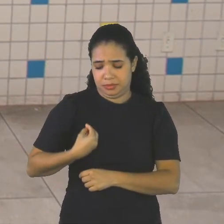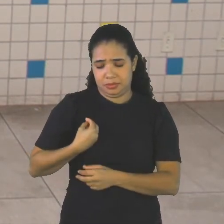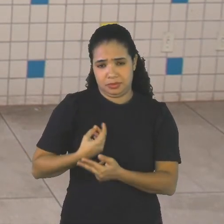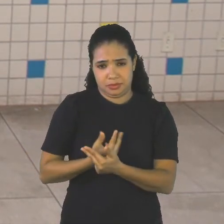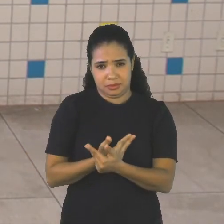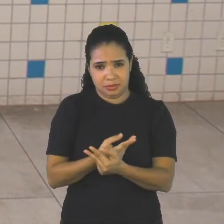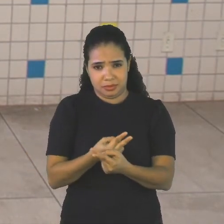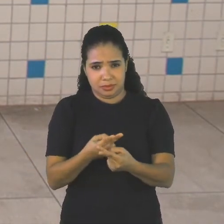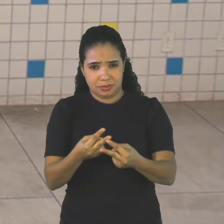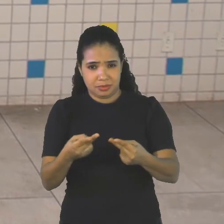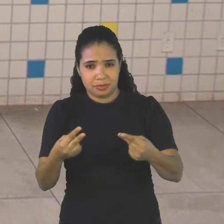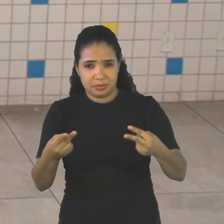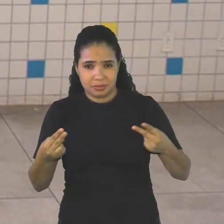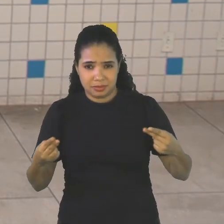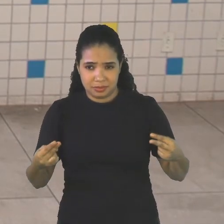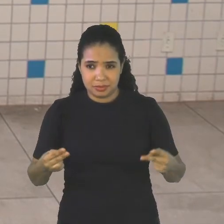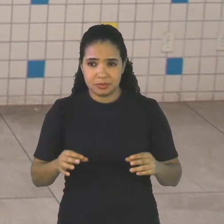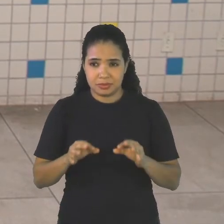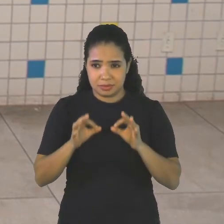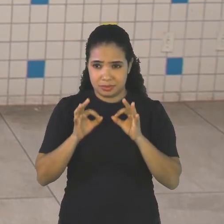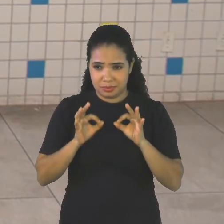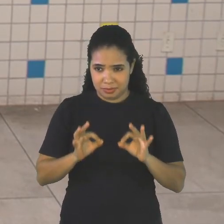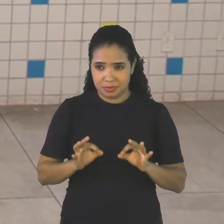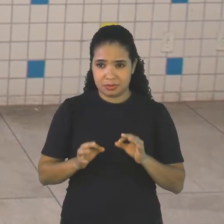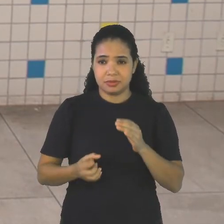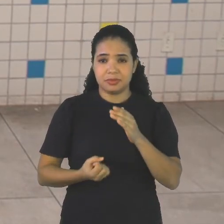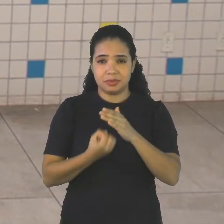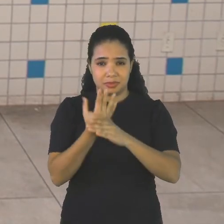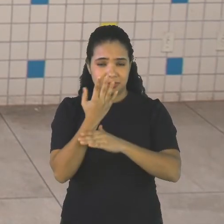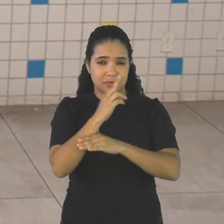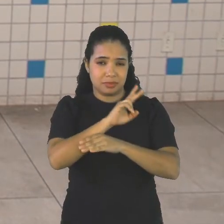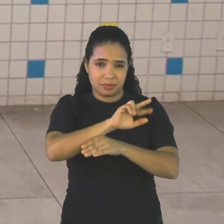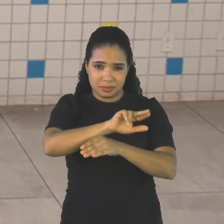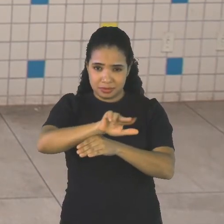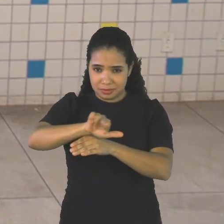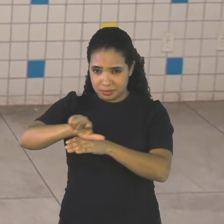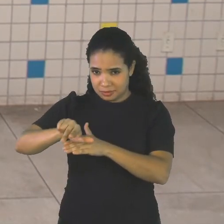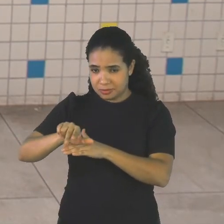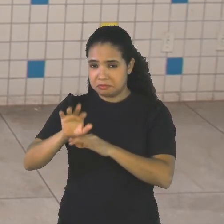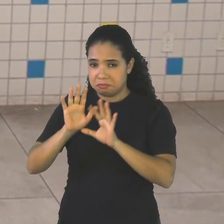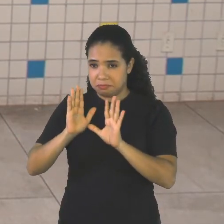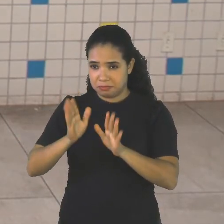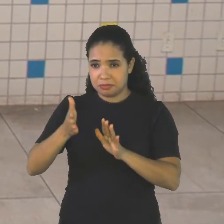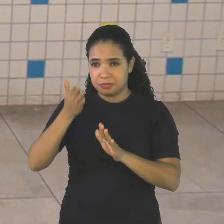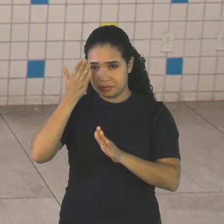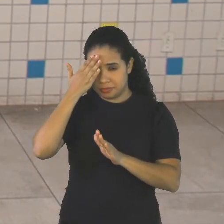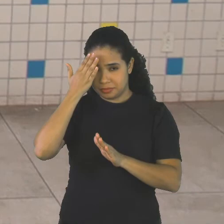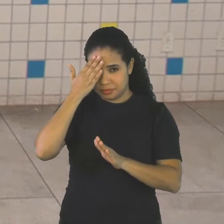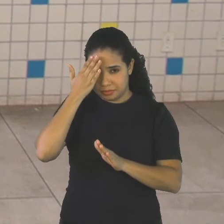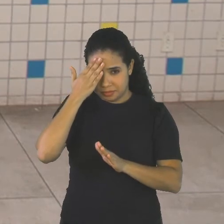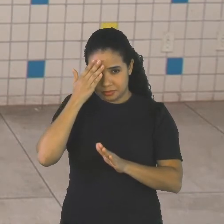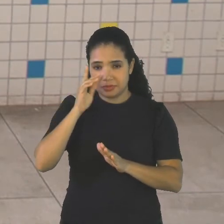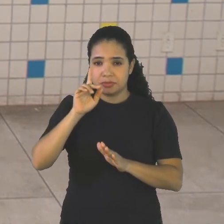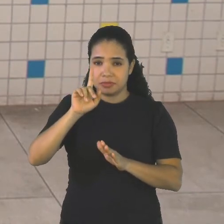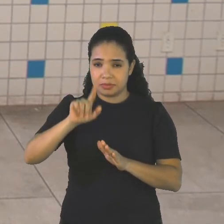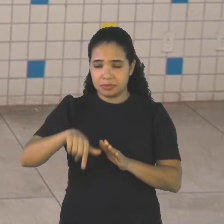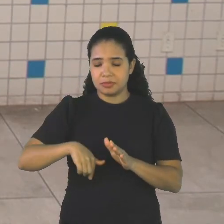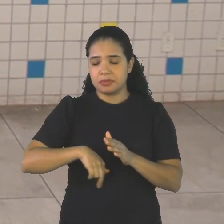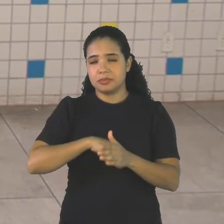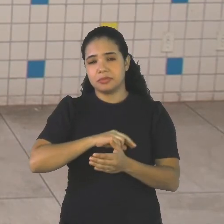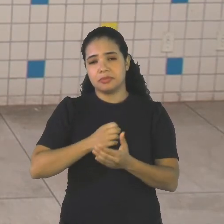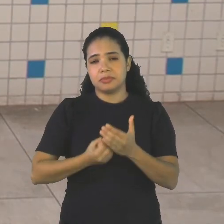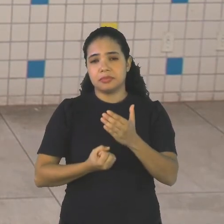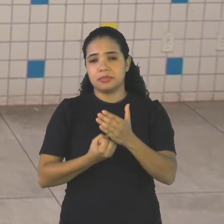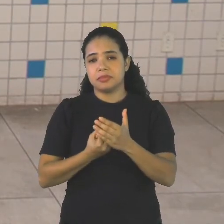diversidade, variados, né? Então, a gente sabe que biodiversidade é a riqueza e a variedade